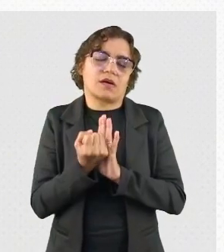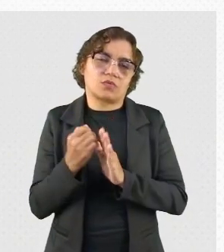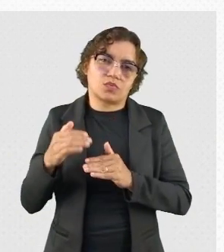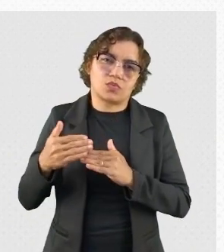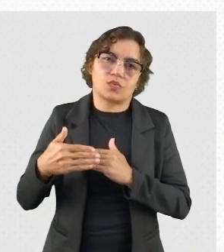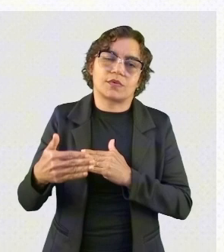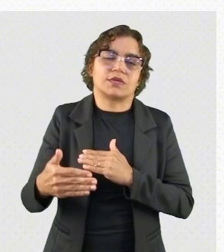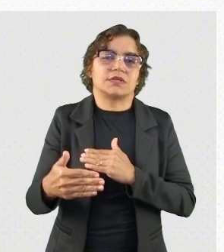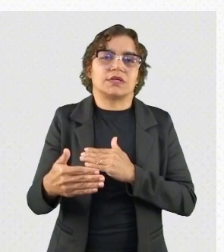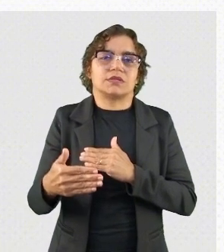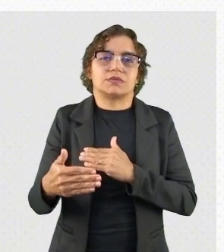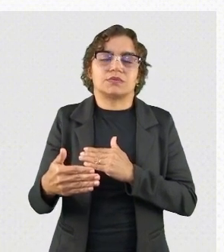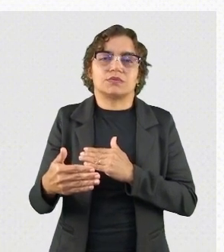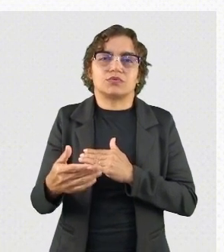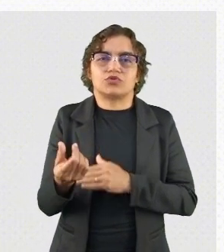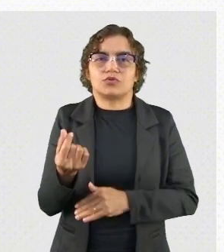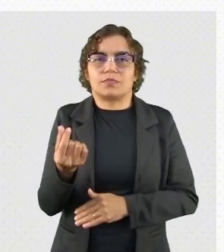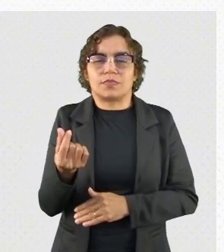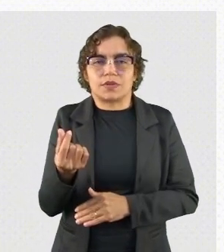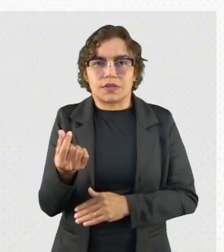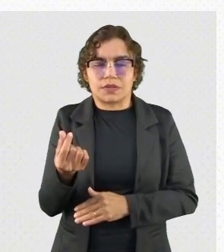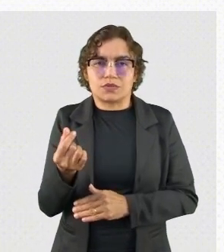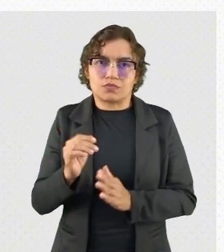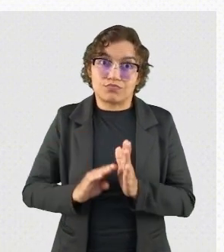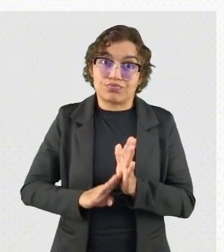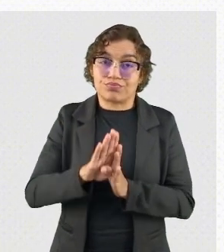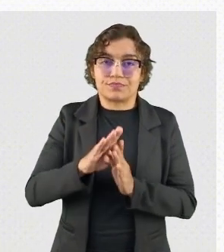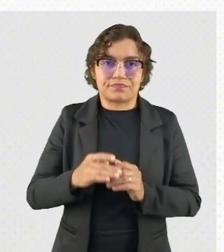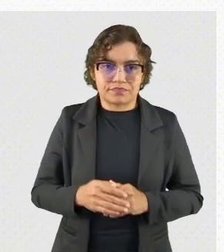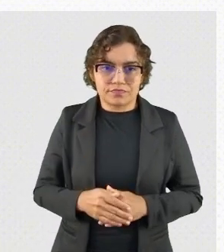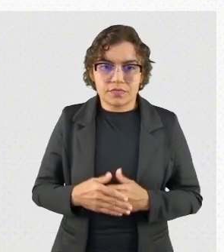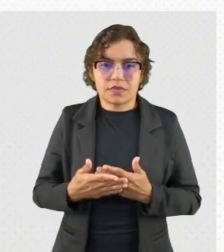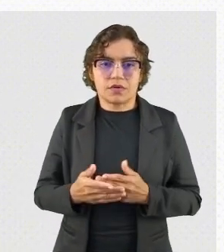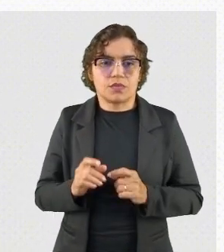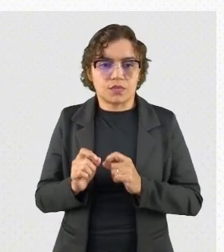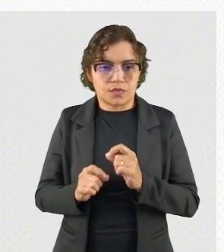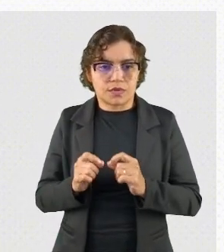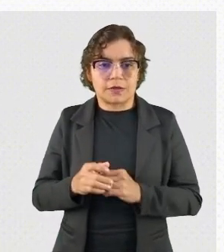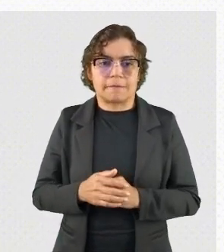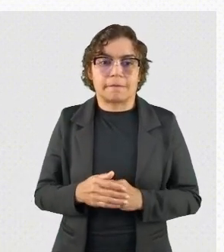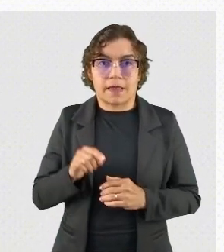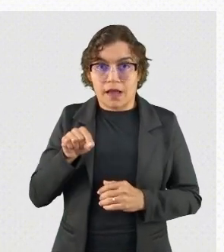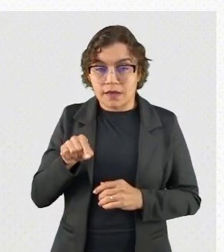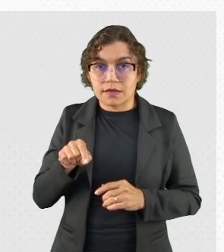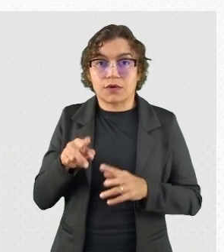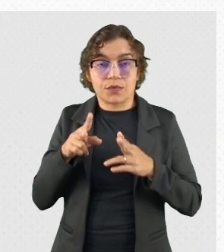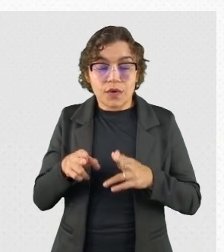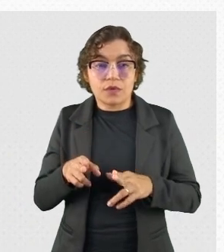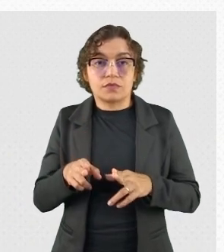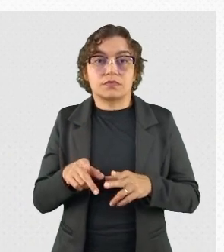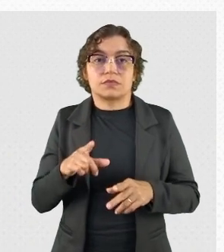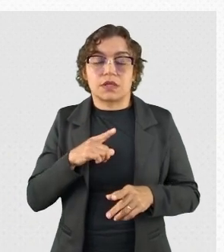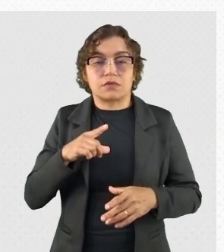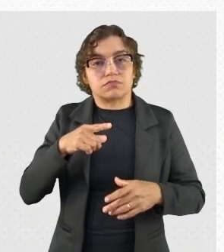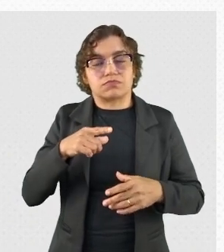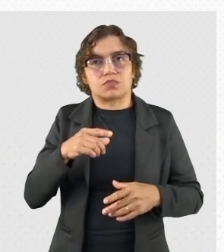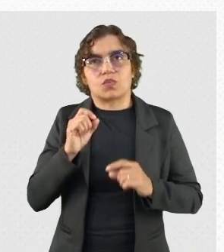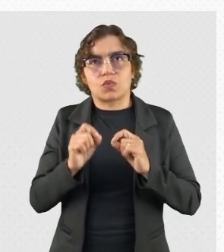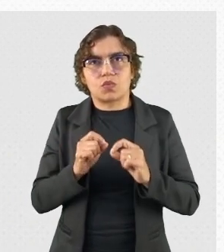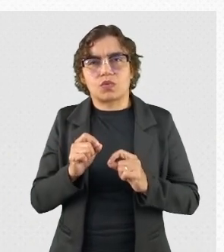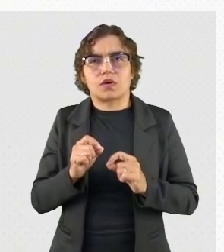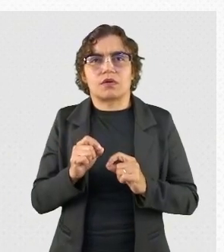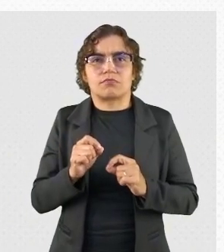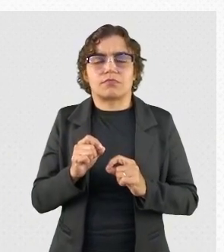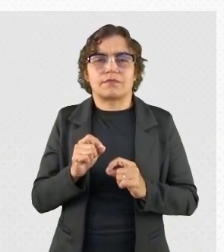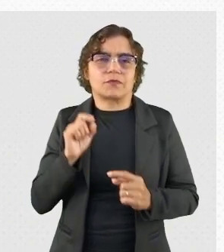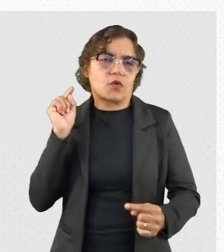processo inflacionário. Então, a mesma coisa eles faziam aqui, só que, claro, dentro de uma política que beneficiava